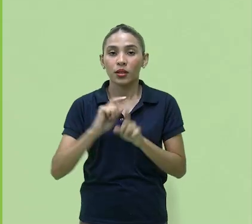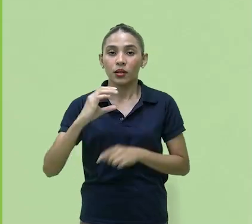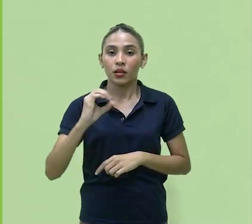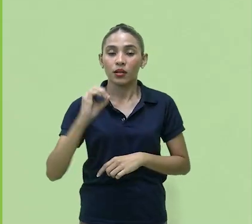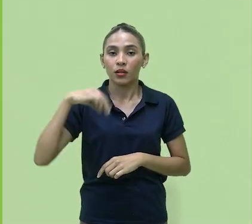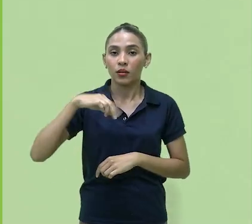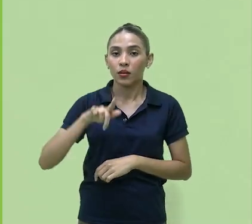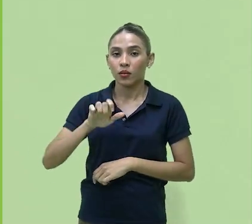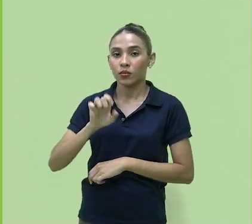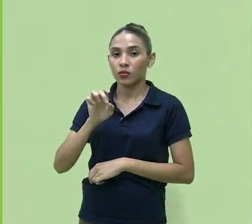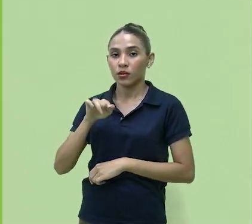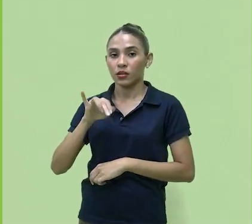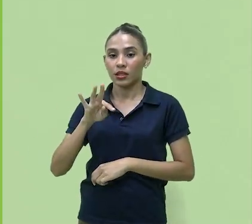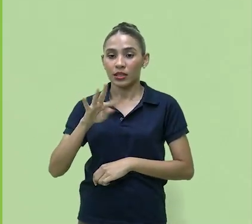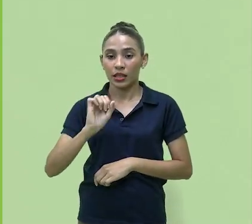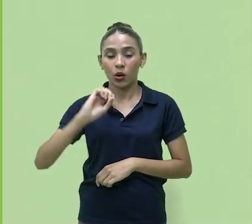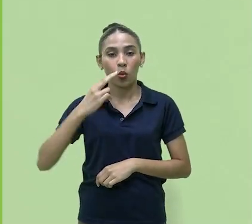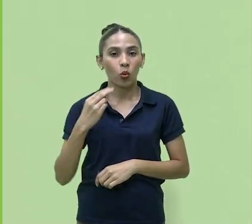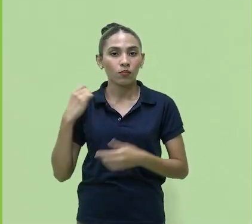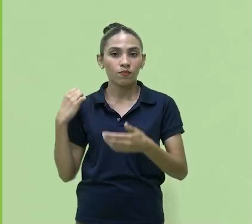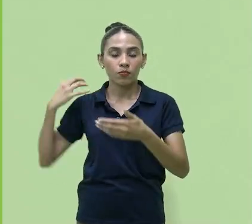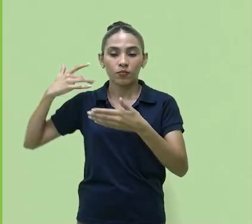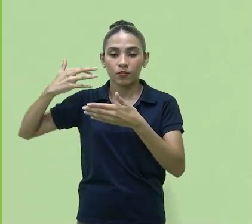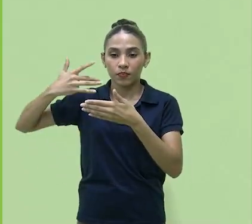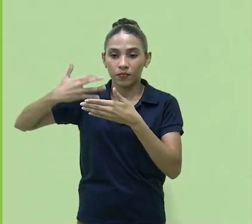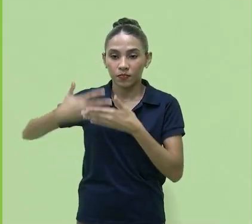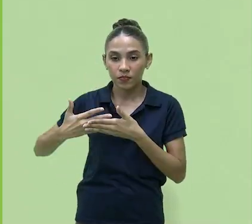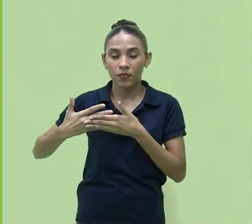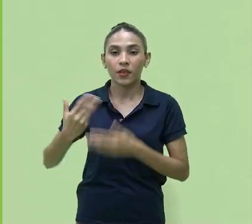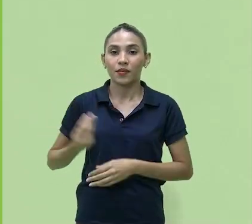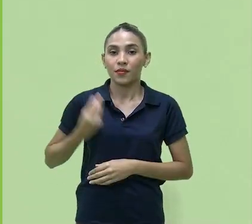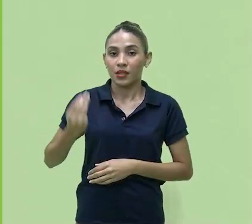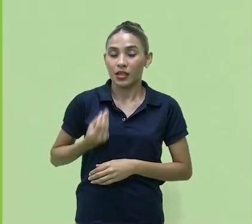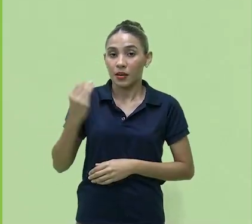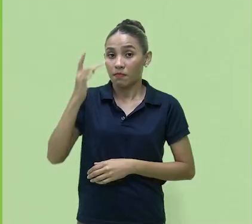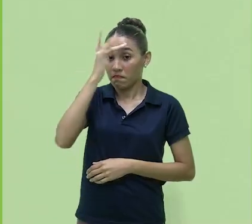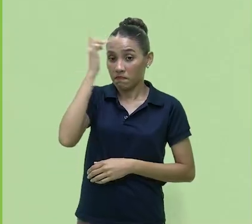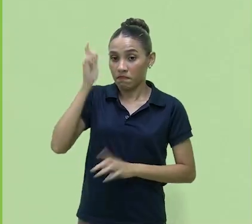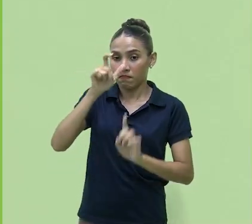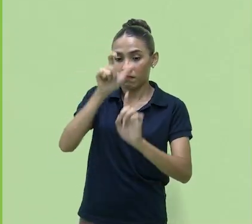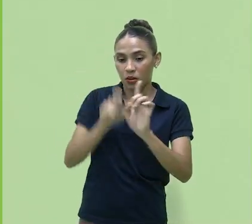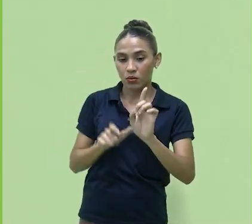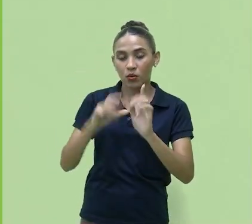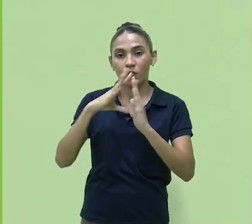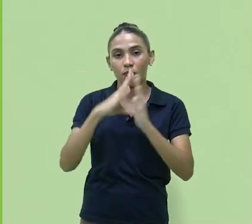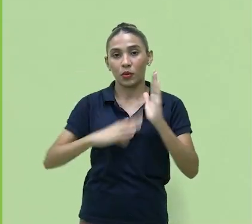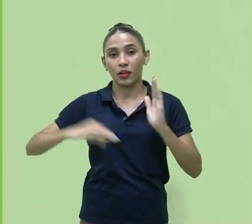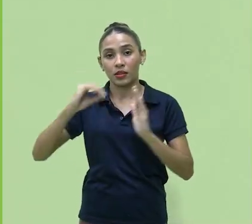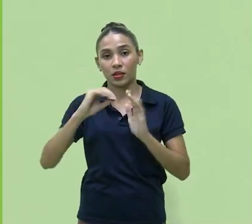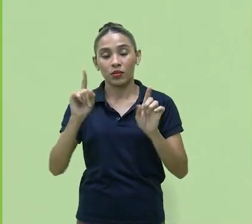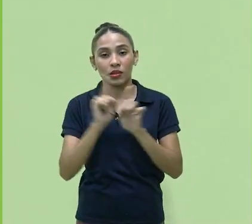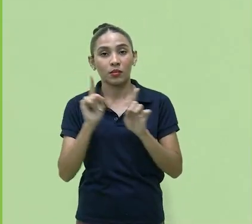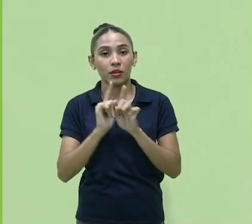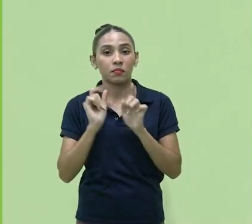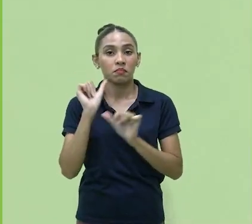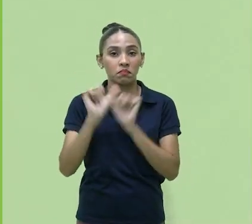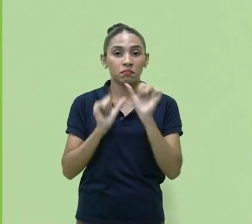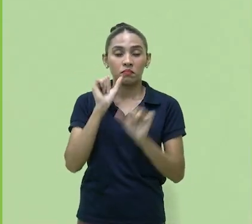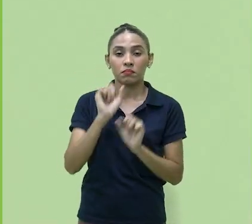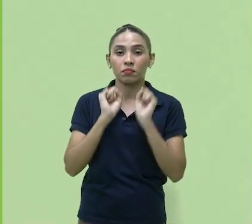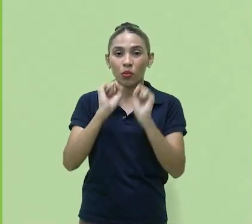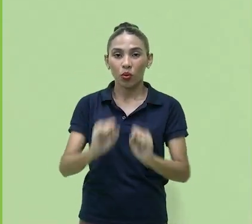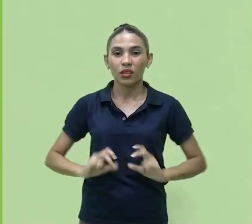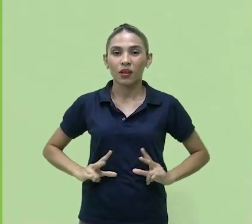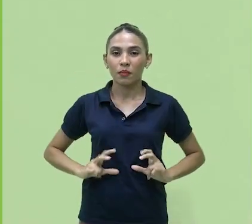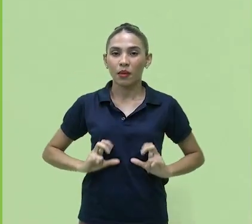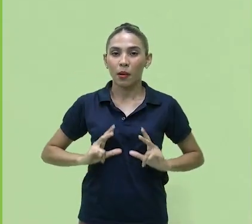ou às vezes adquirida com o passar da vida do indivíduo. Né? Pode ocorrer essa questão das mutações, e essas mutações podem causar